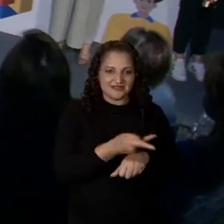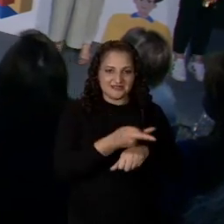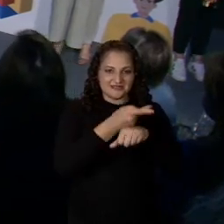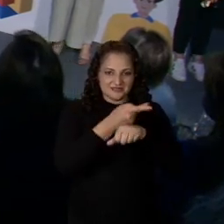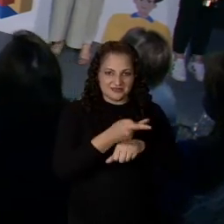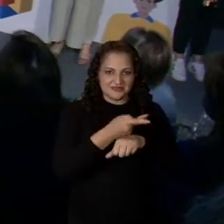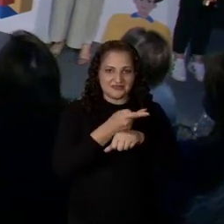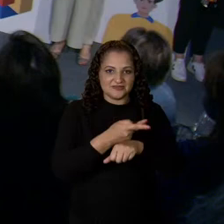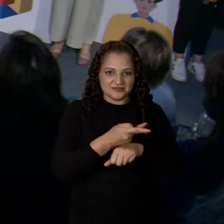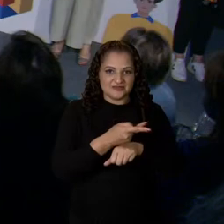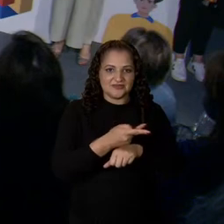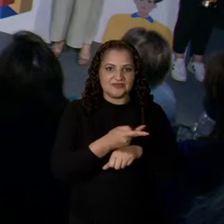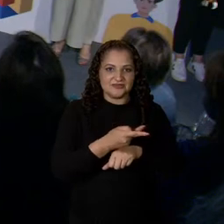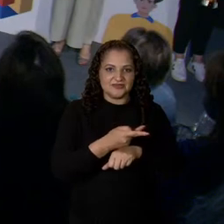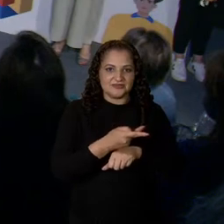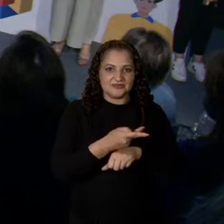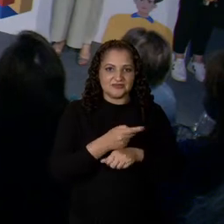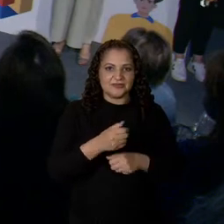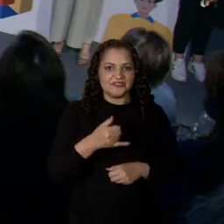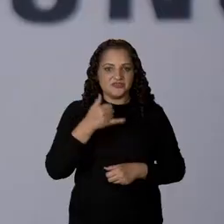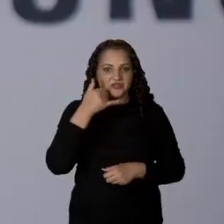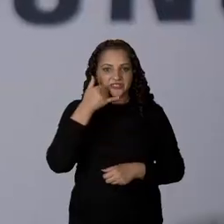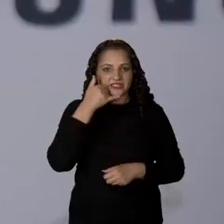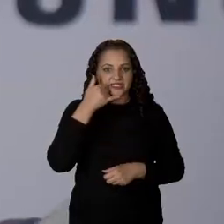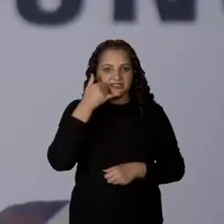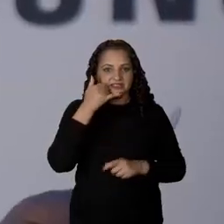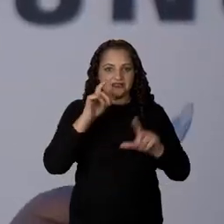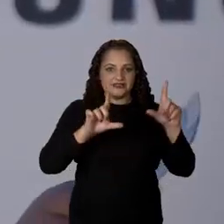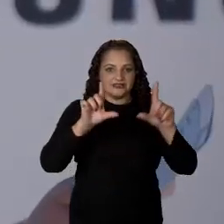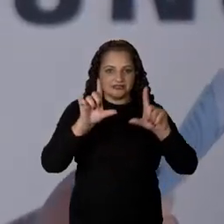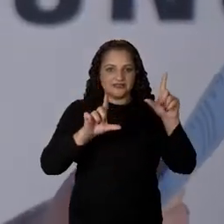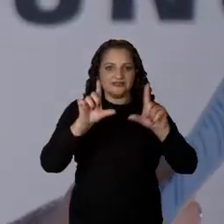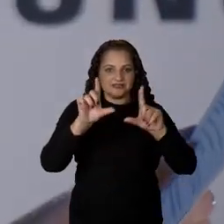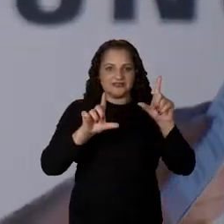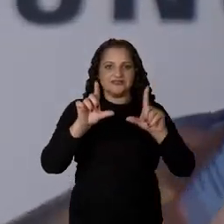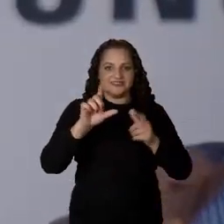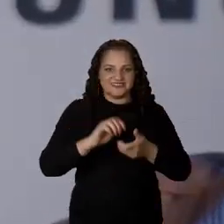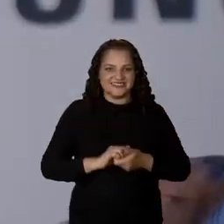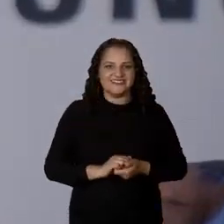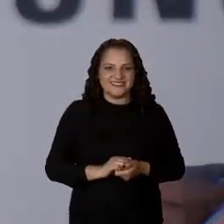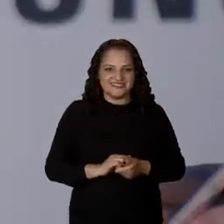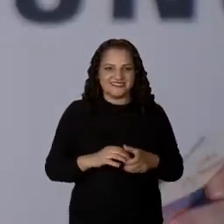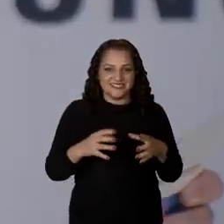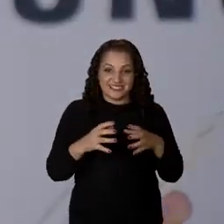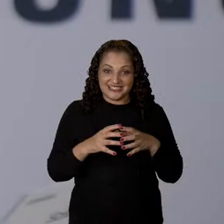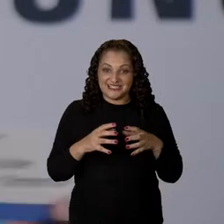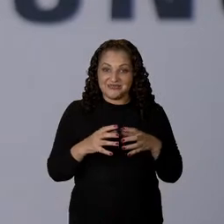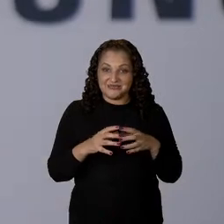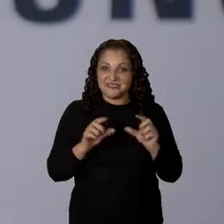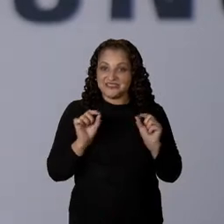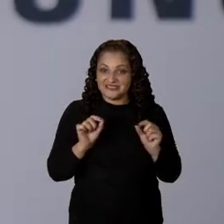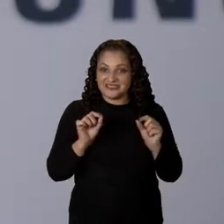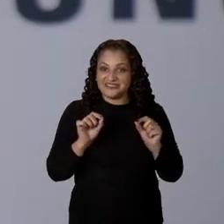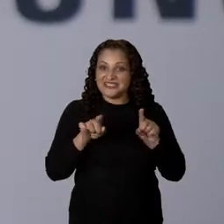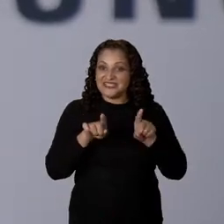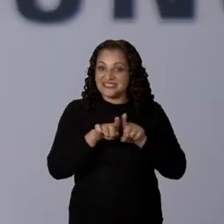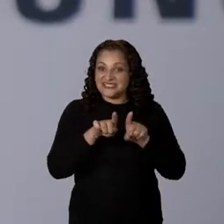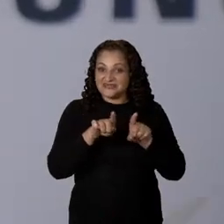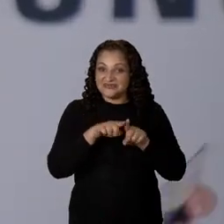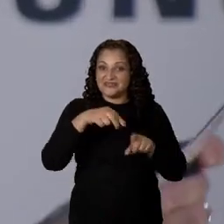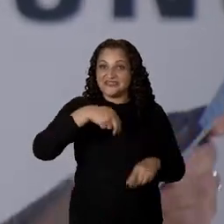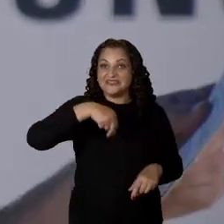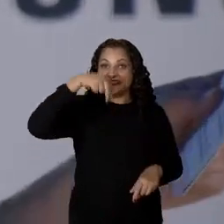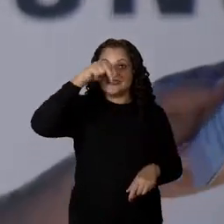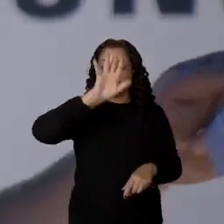e uma Smart TV Samsung. E eu tenho um spoiler. A equipe também vem do